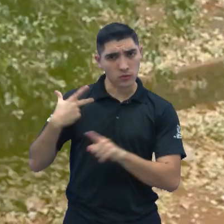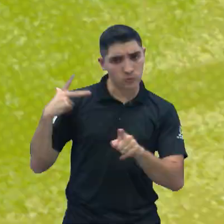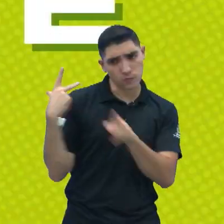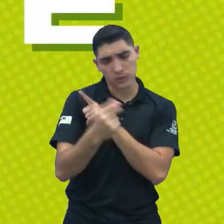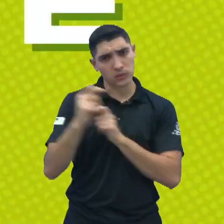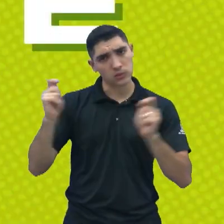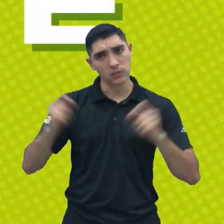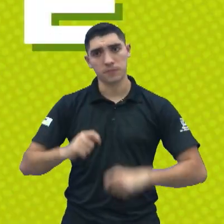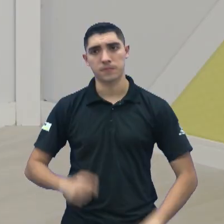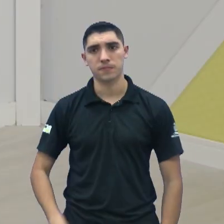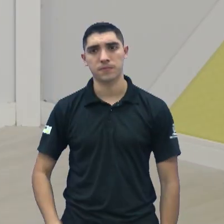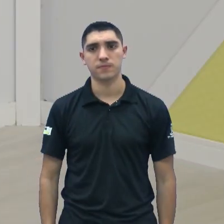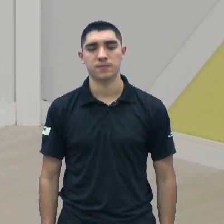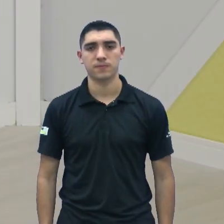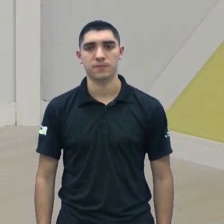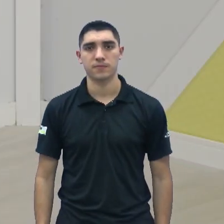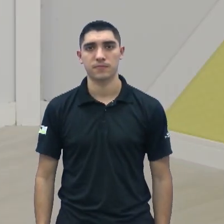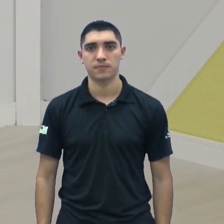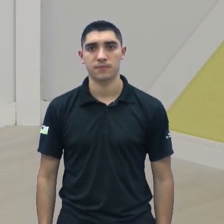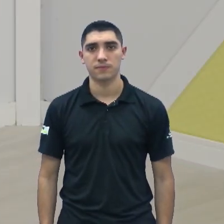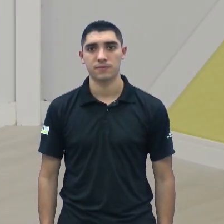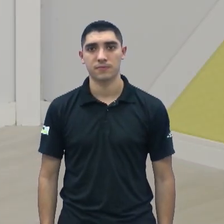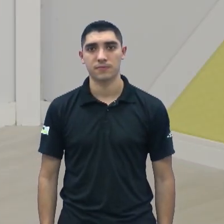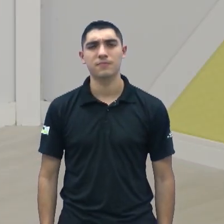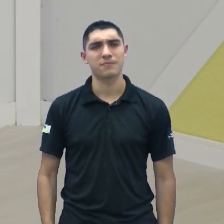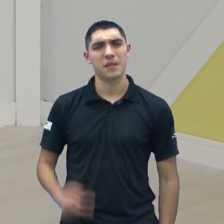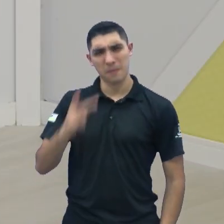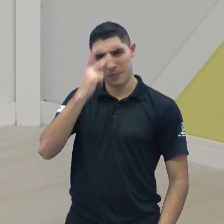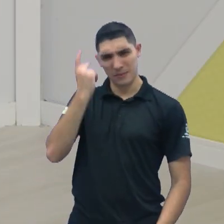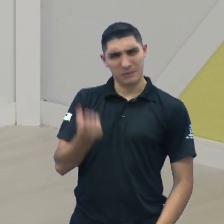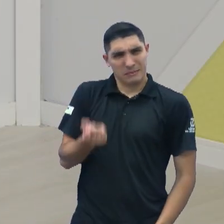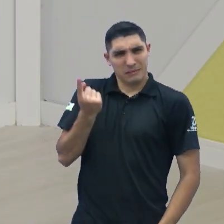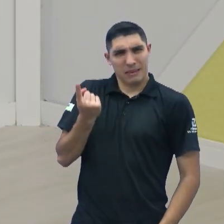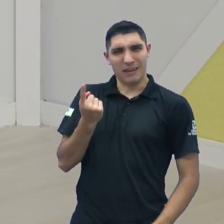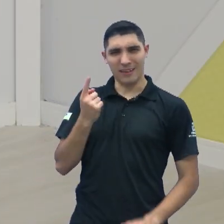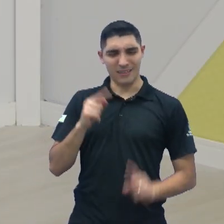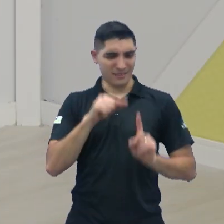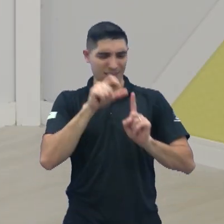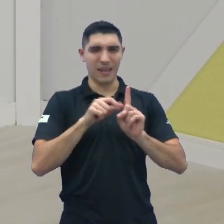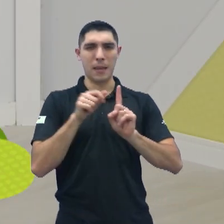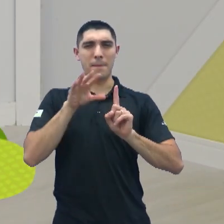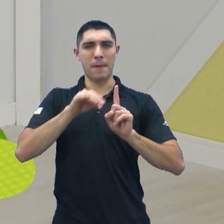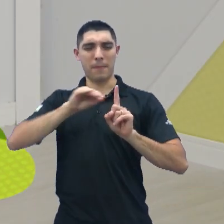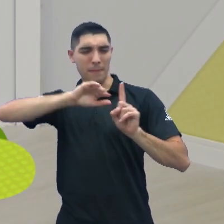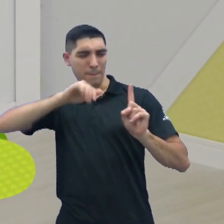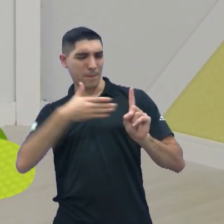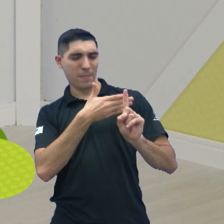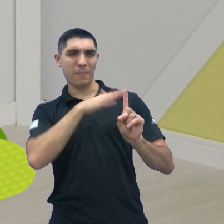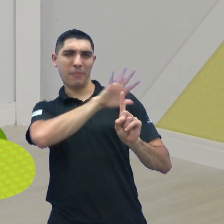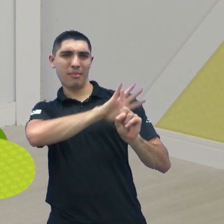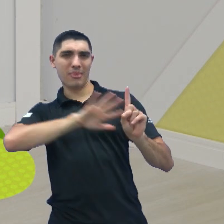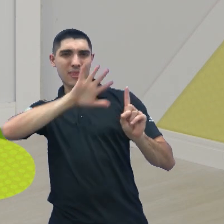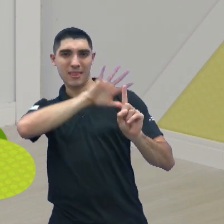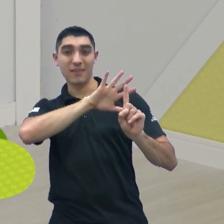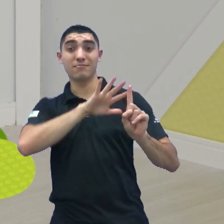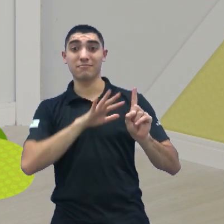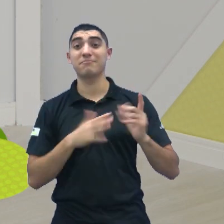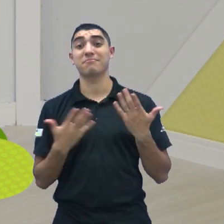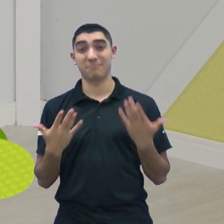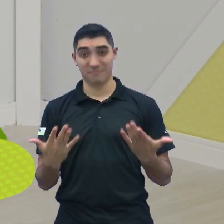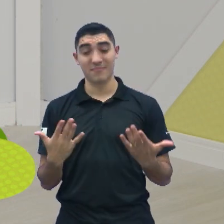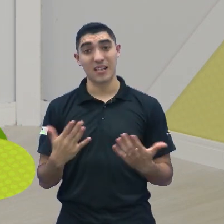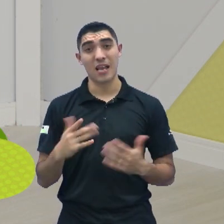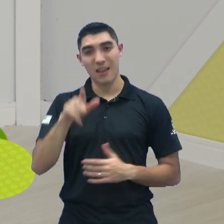jogo lá. O pessoal deve estar estranhando aí esse fundo aí lá no estádio Palma Travassos, exatamente do lado lá, para quem já foi ao